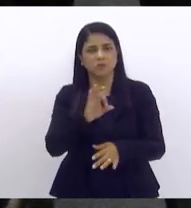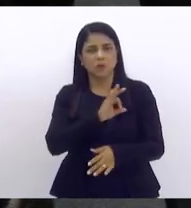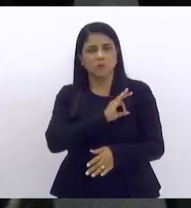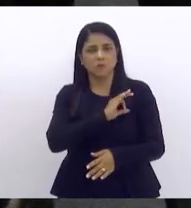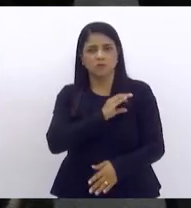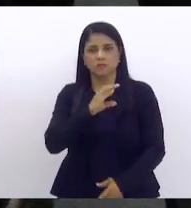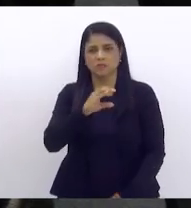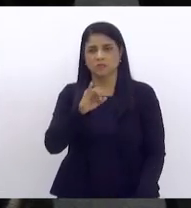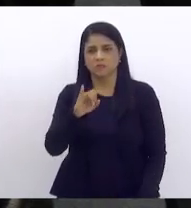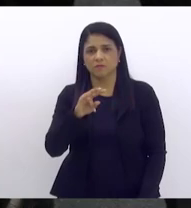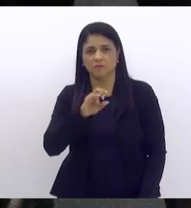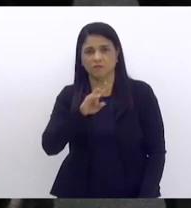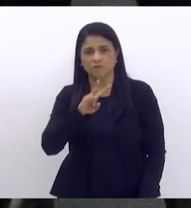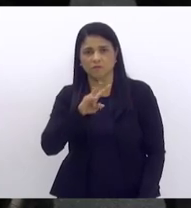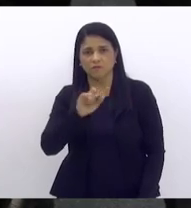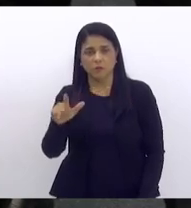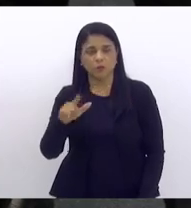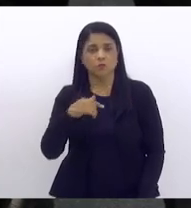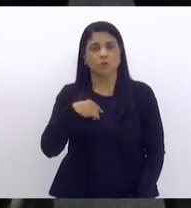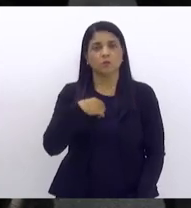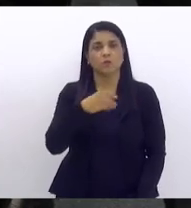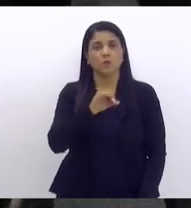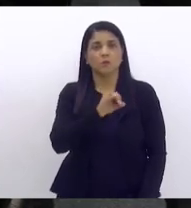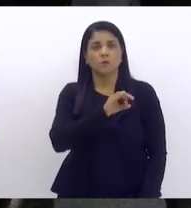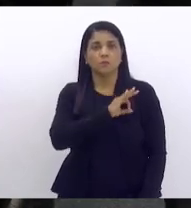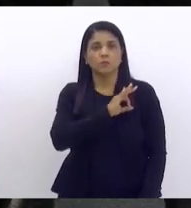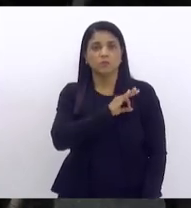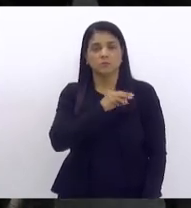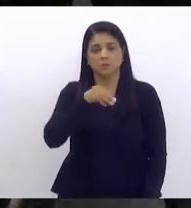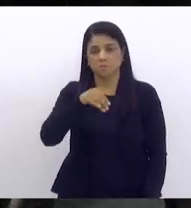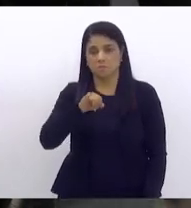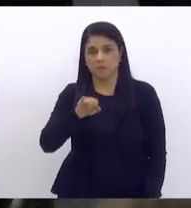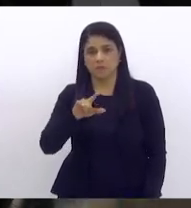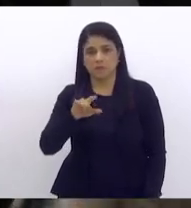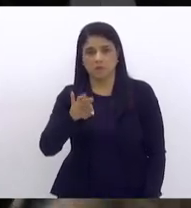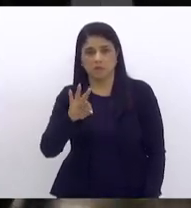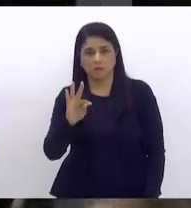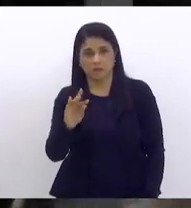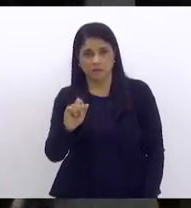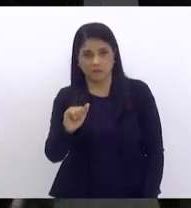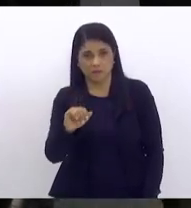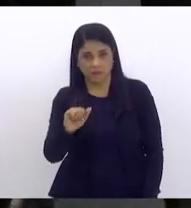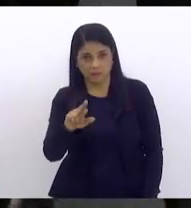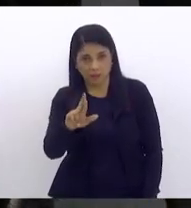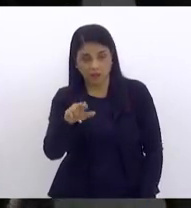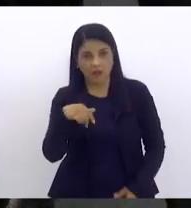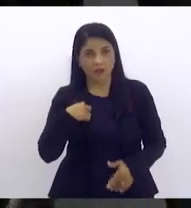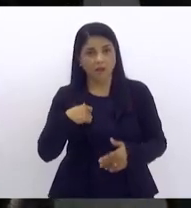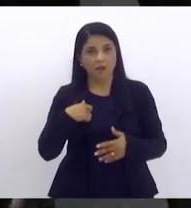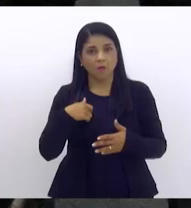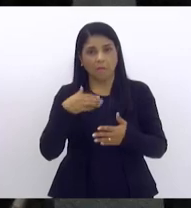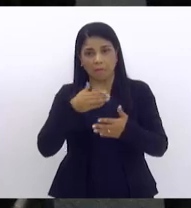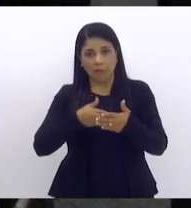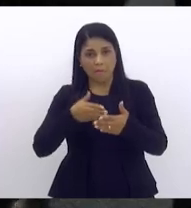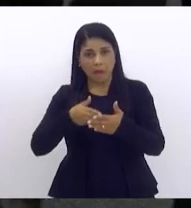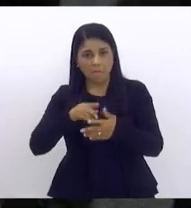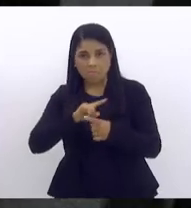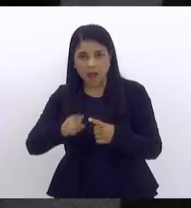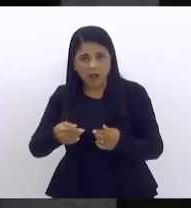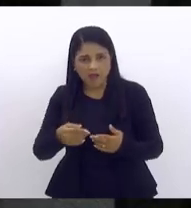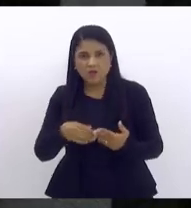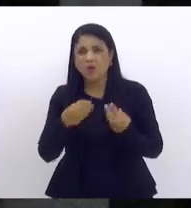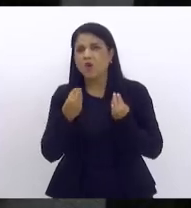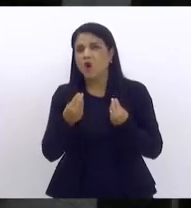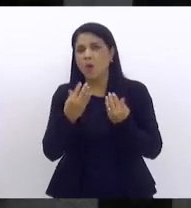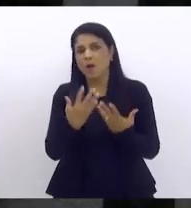da Polícia Militar, sem restrições, deputado Serginho. Isso não é mais factível.